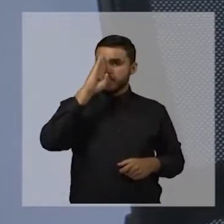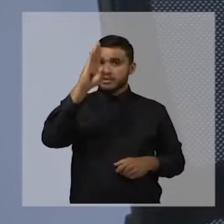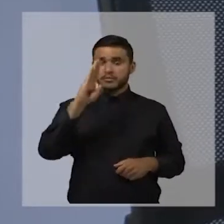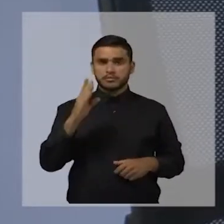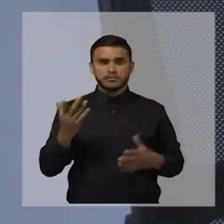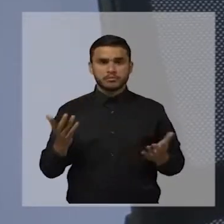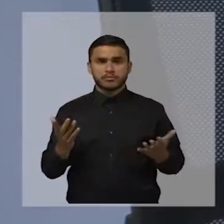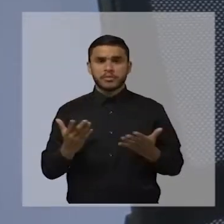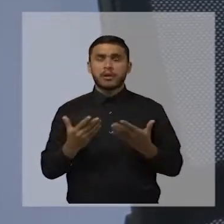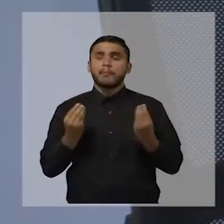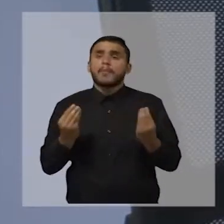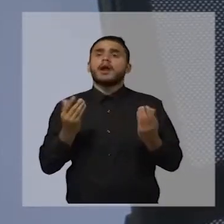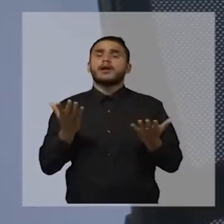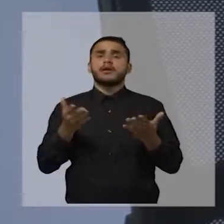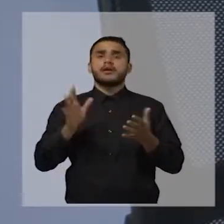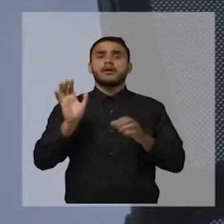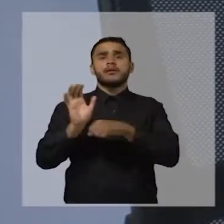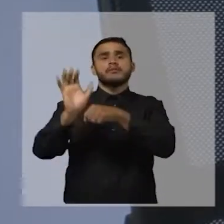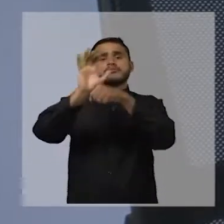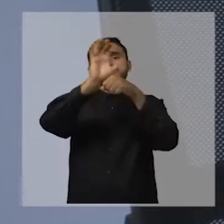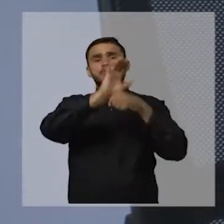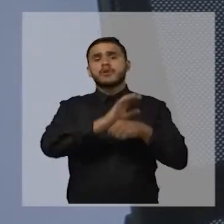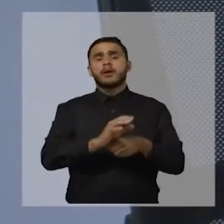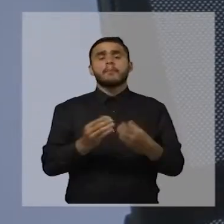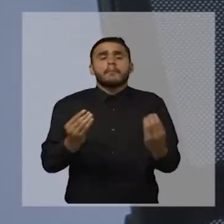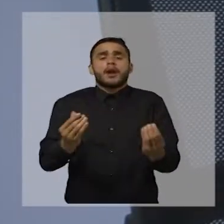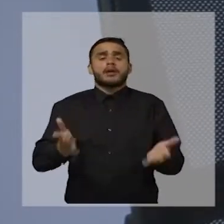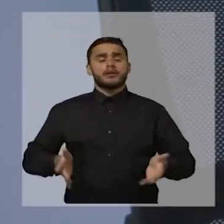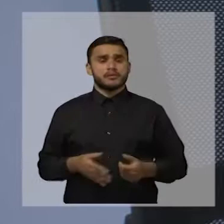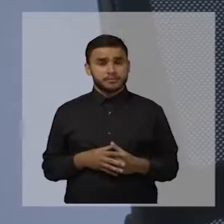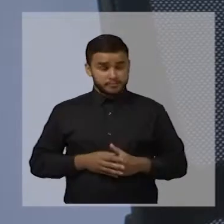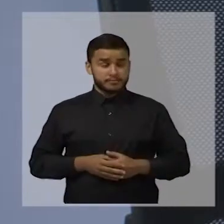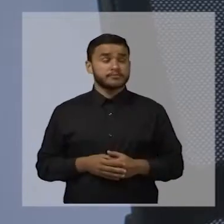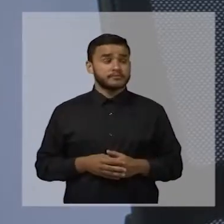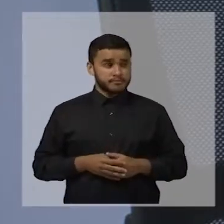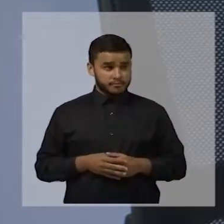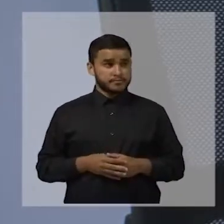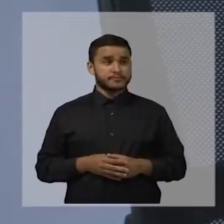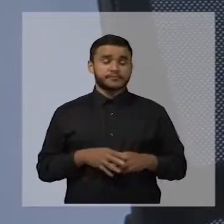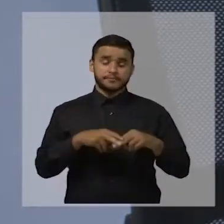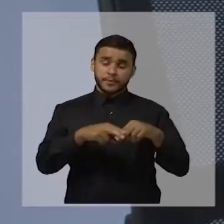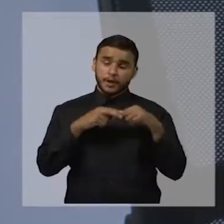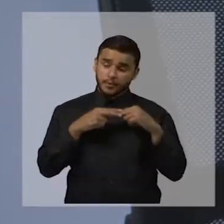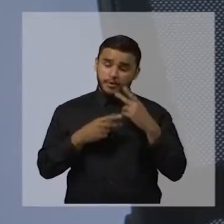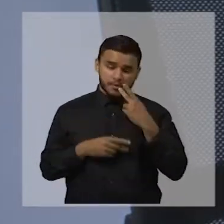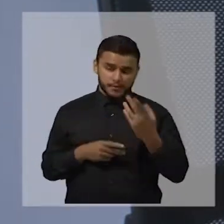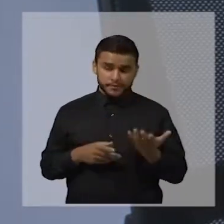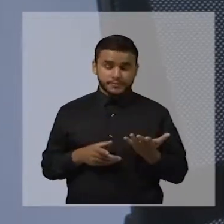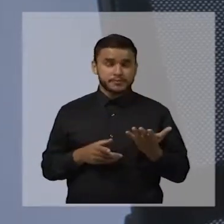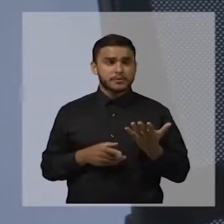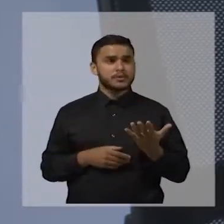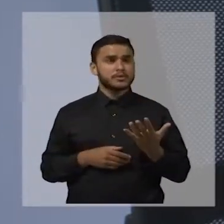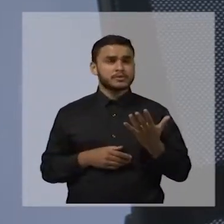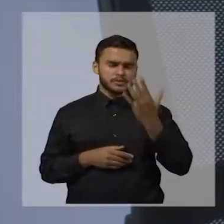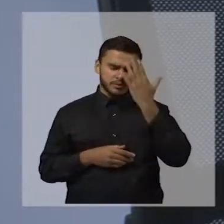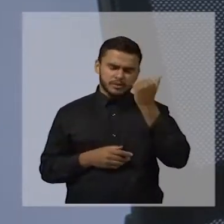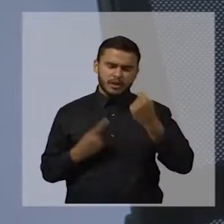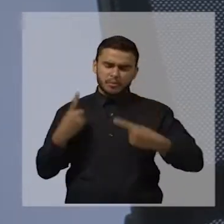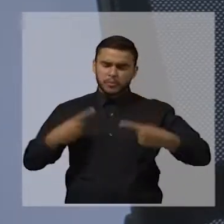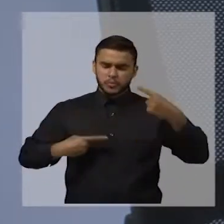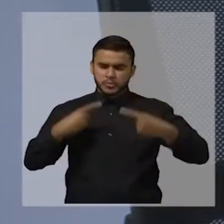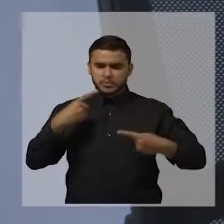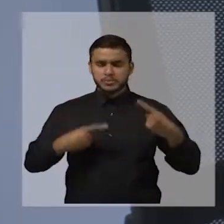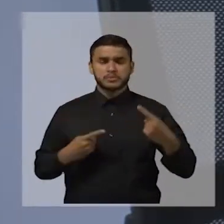continuar. Porque a nossa representação política, na verdade, está se enfraquecendo no passar do tempo. Nós